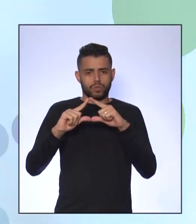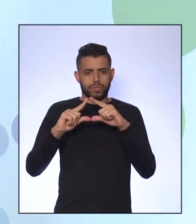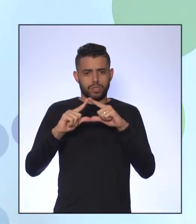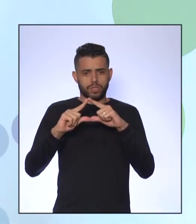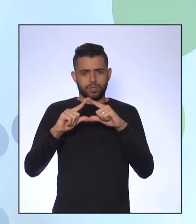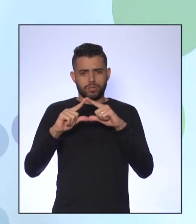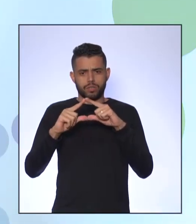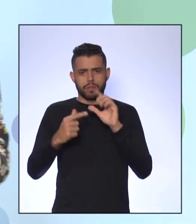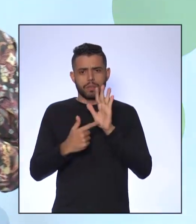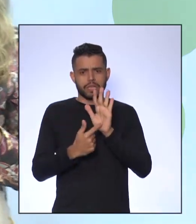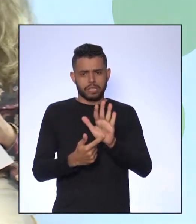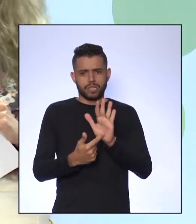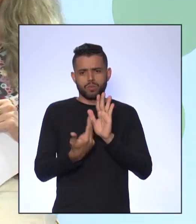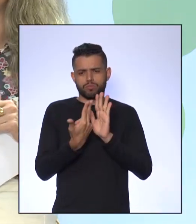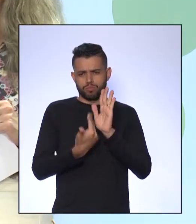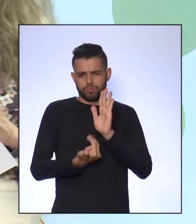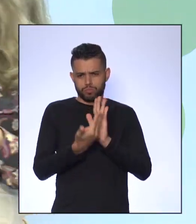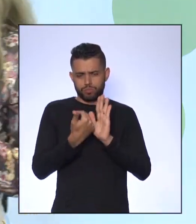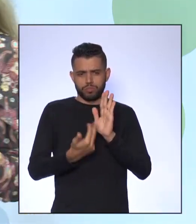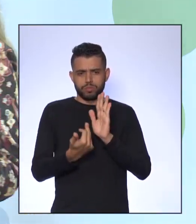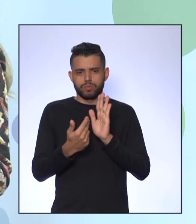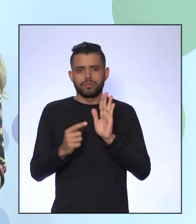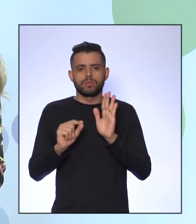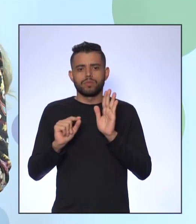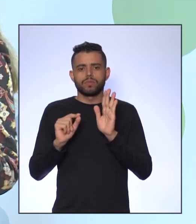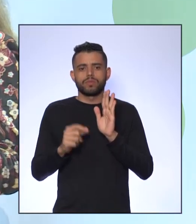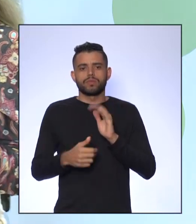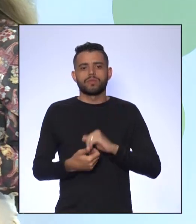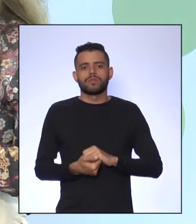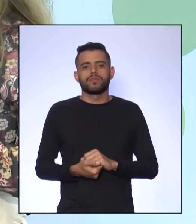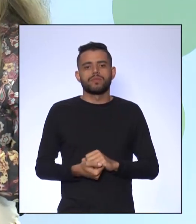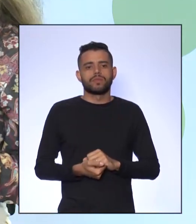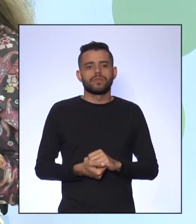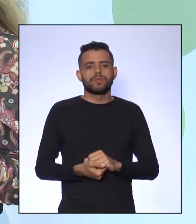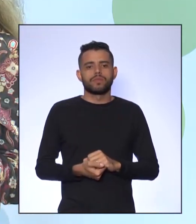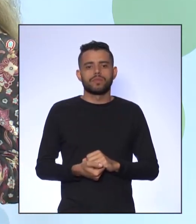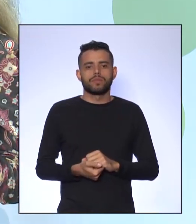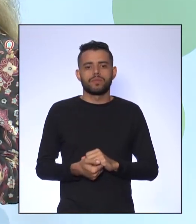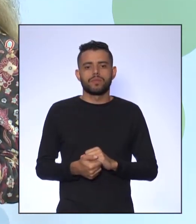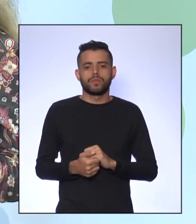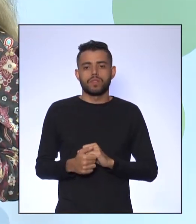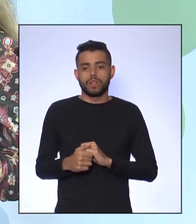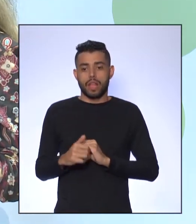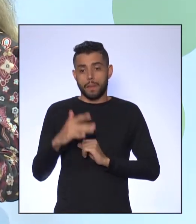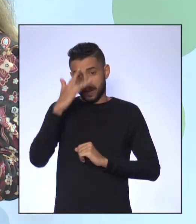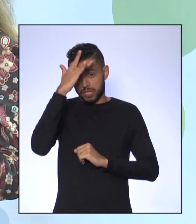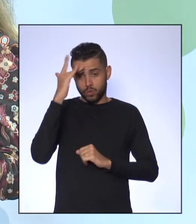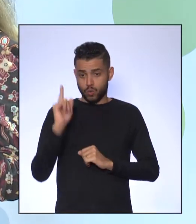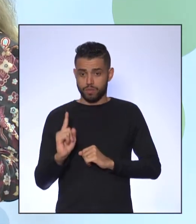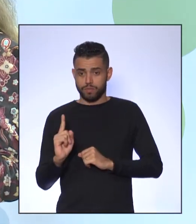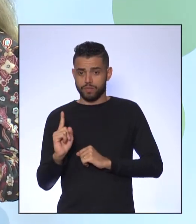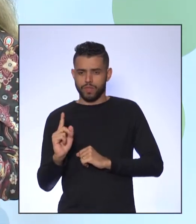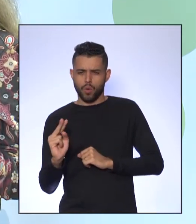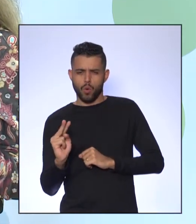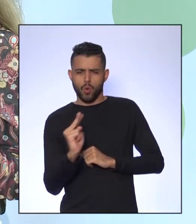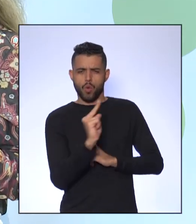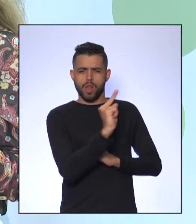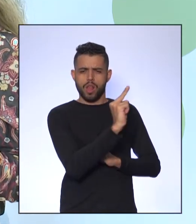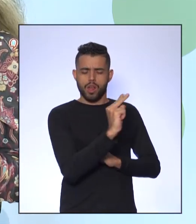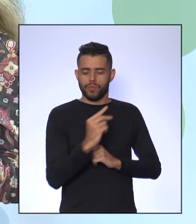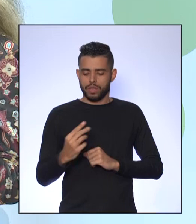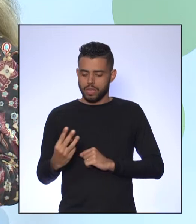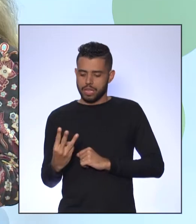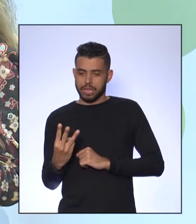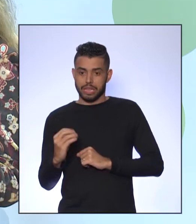que apareceu aí na figura, né, que tem como apoio. O observador está olhando a 30 graus, tá